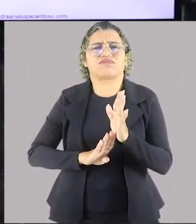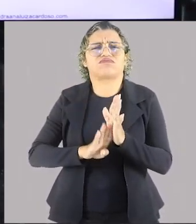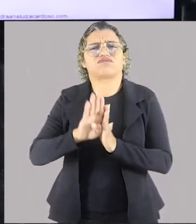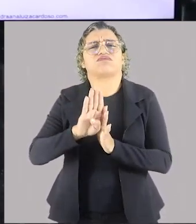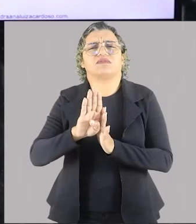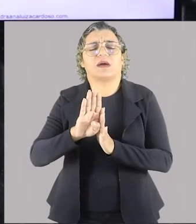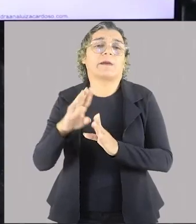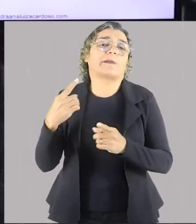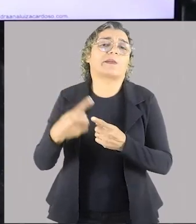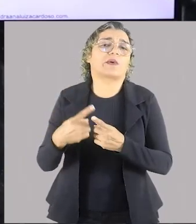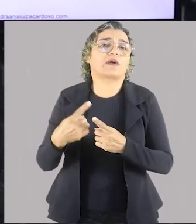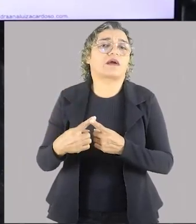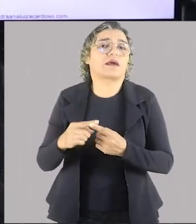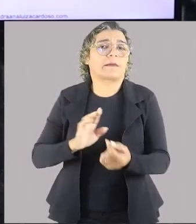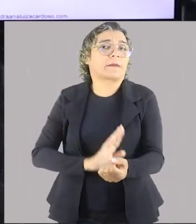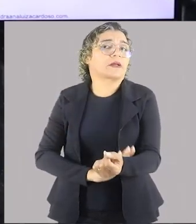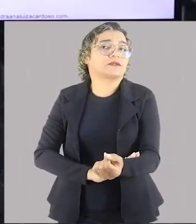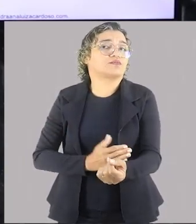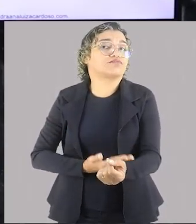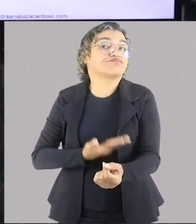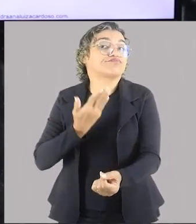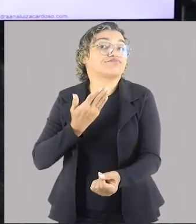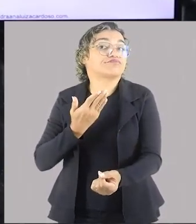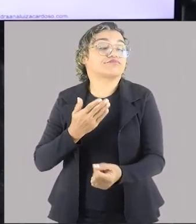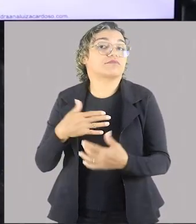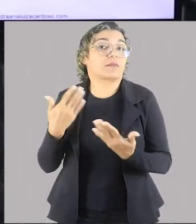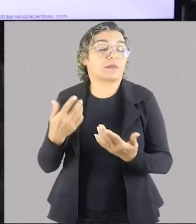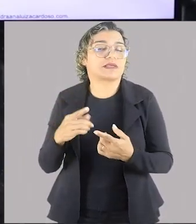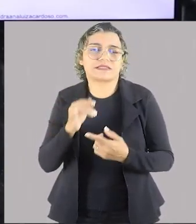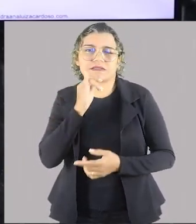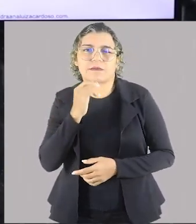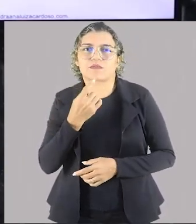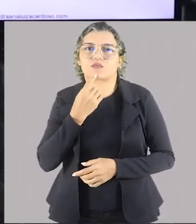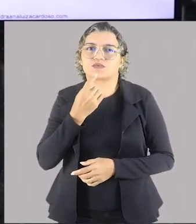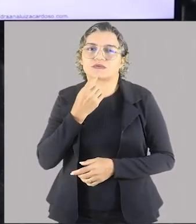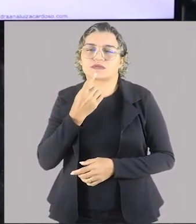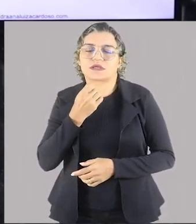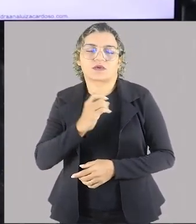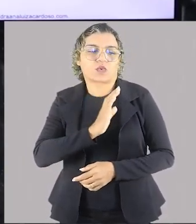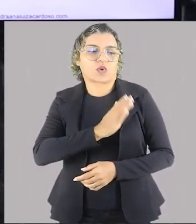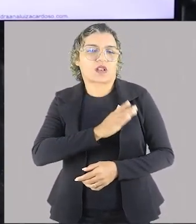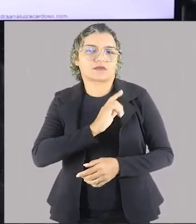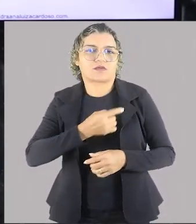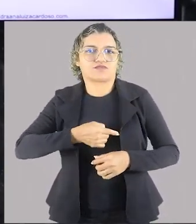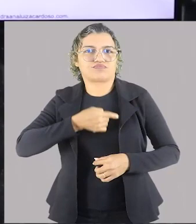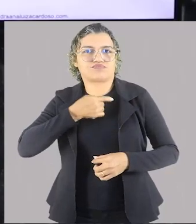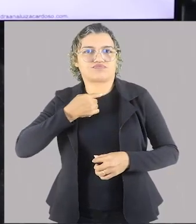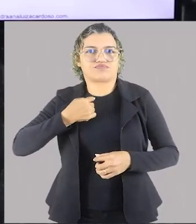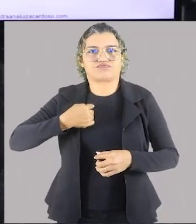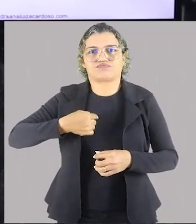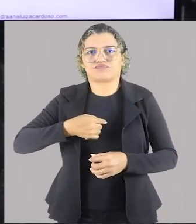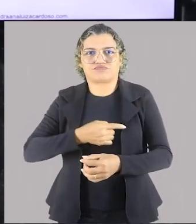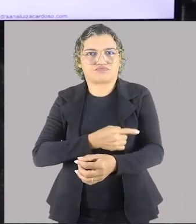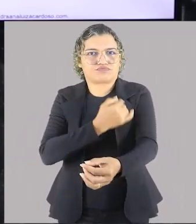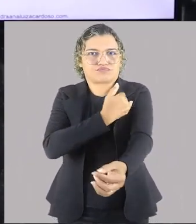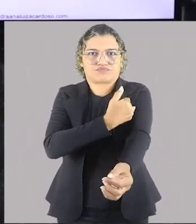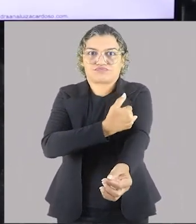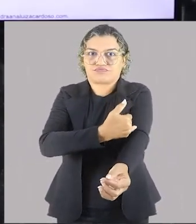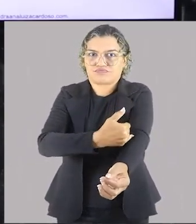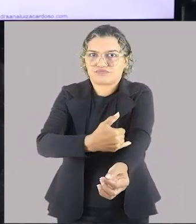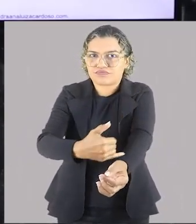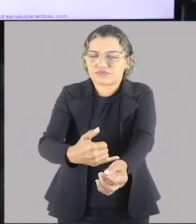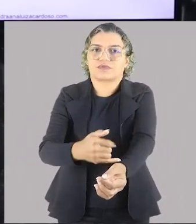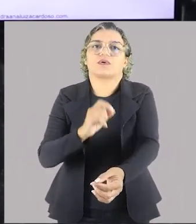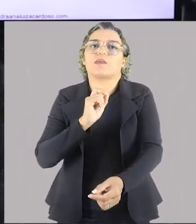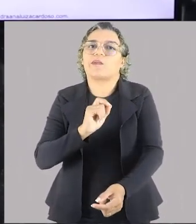essa pressão arterial desse indivíduo? Então, o sangue, quando ele sai do coração, ele é bombeado para dentro das artérias. Isso